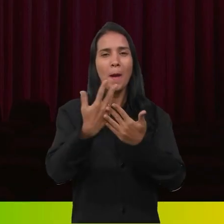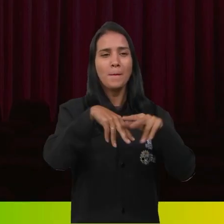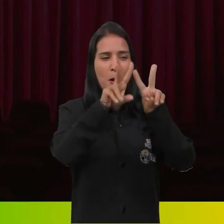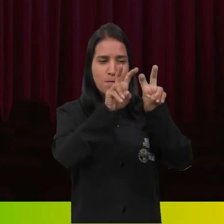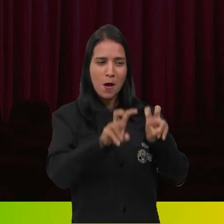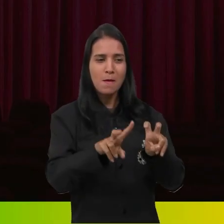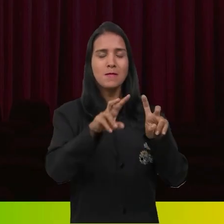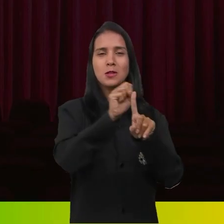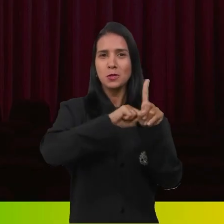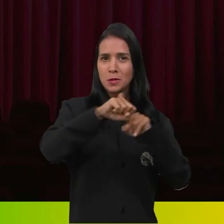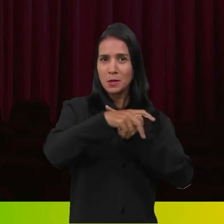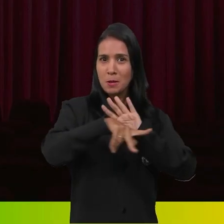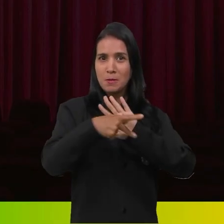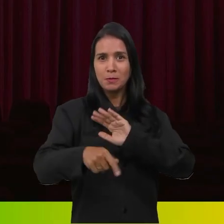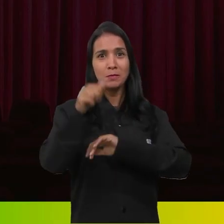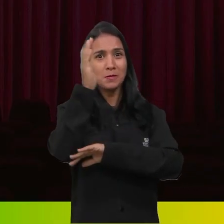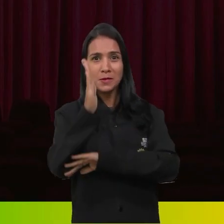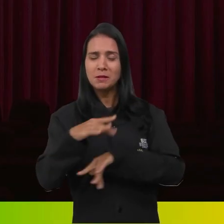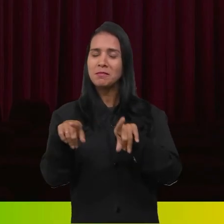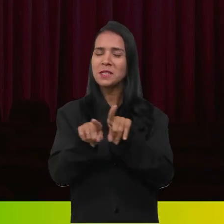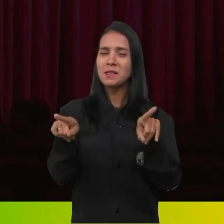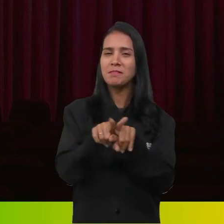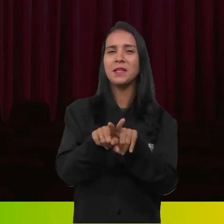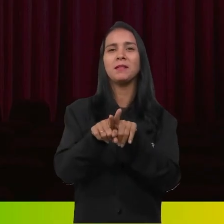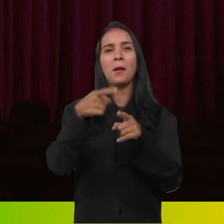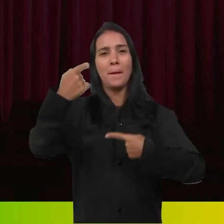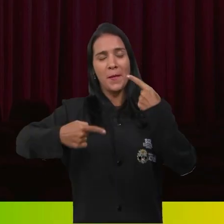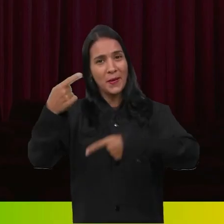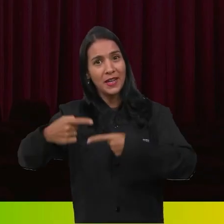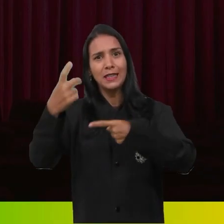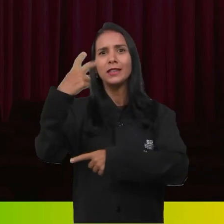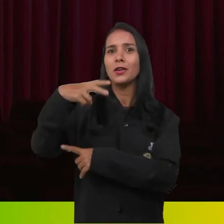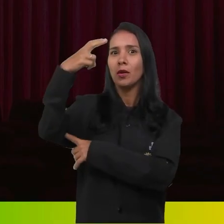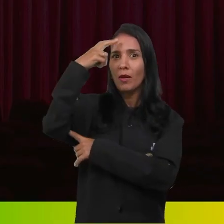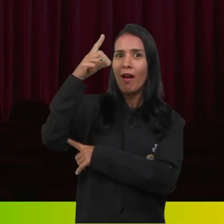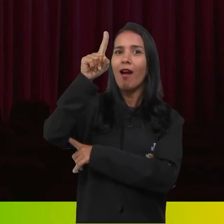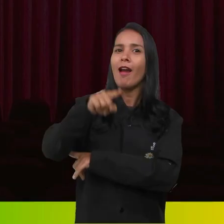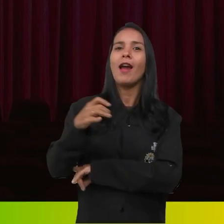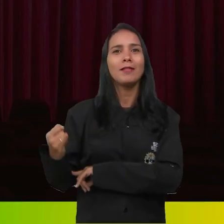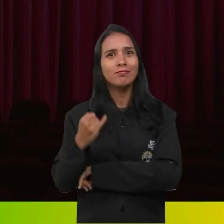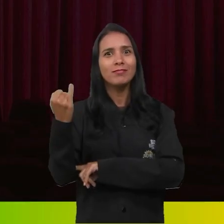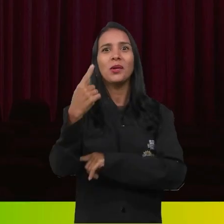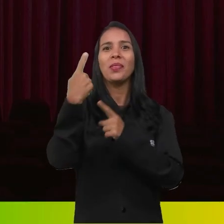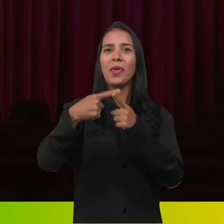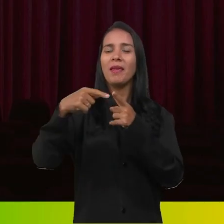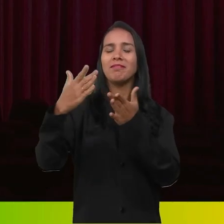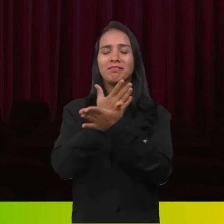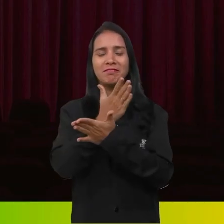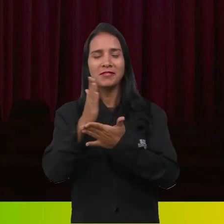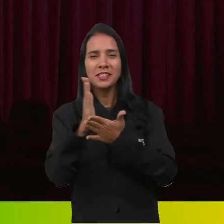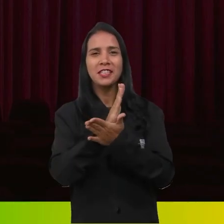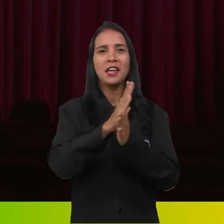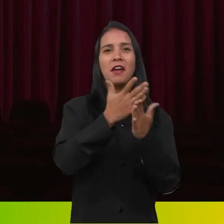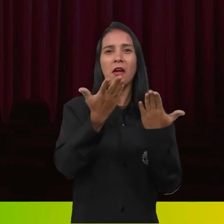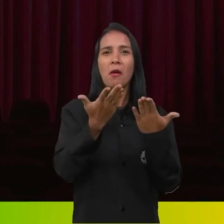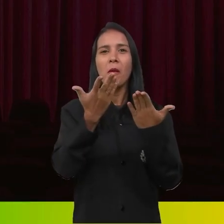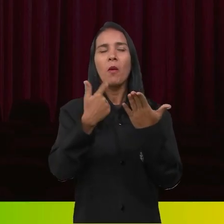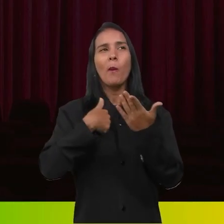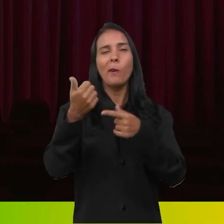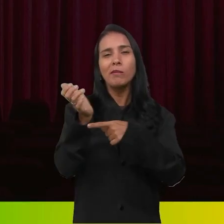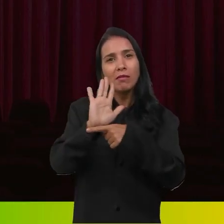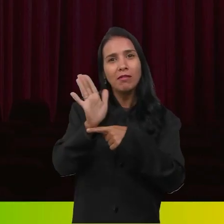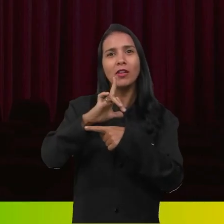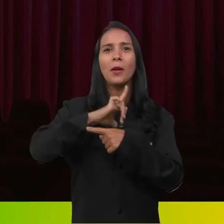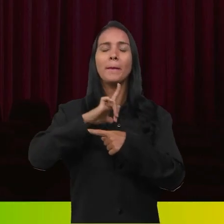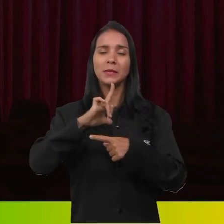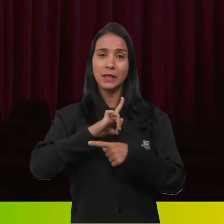Políticas também, né, culturais, então é muito importante porque as obras brasileiras elas têm esse cunho também. Então o cinema